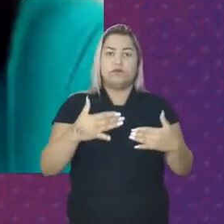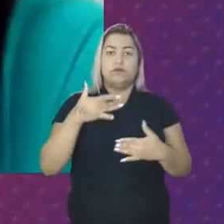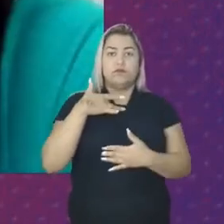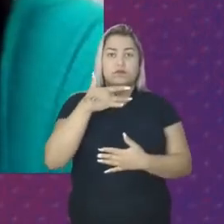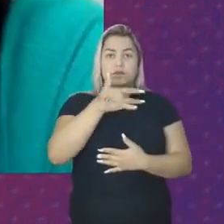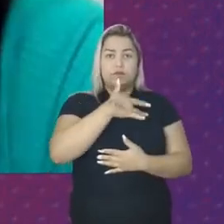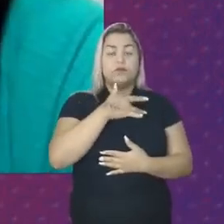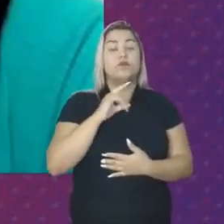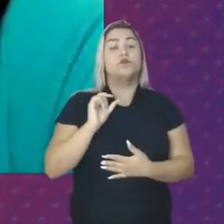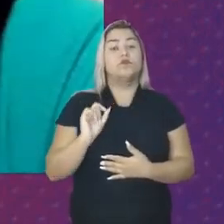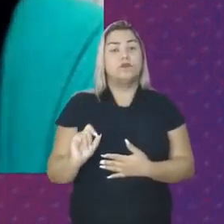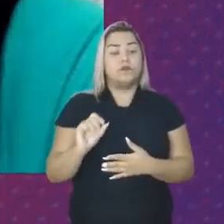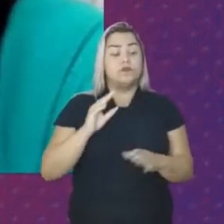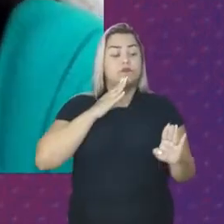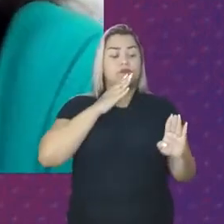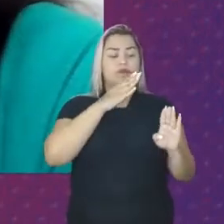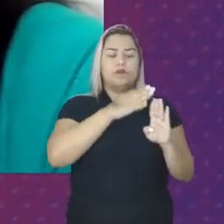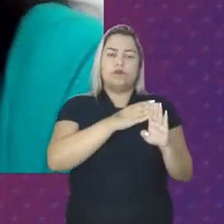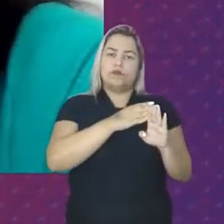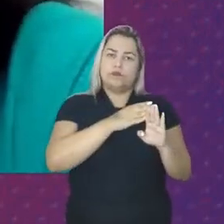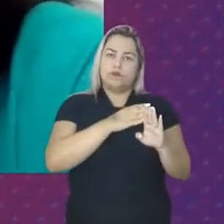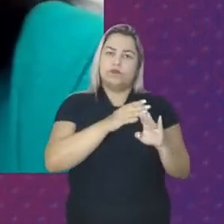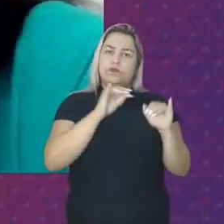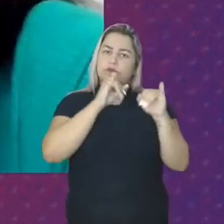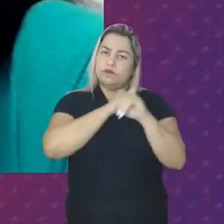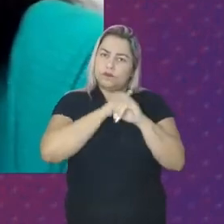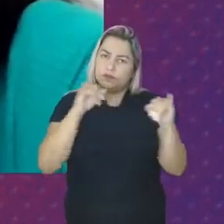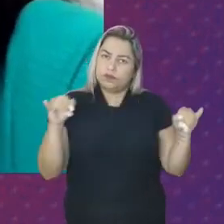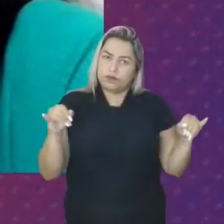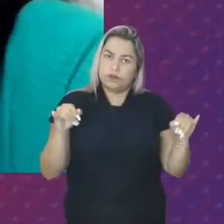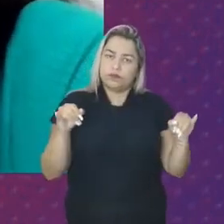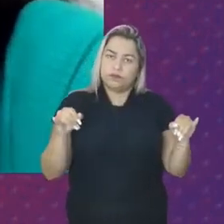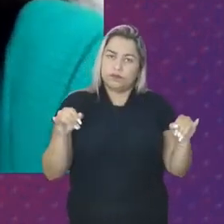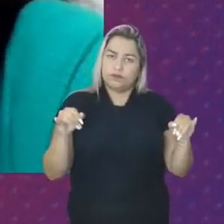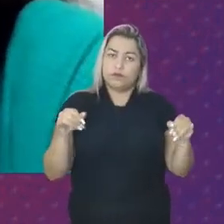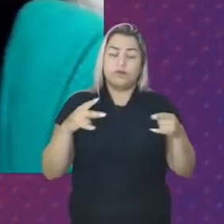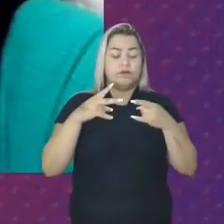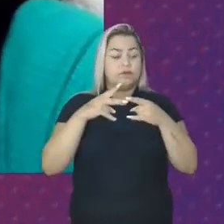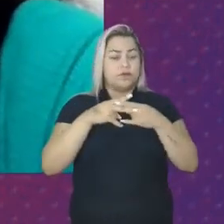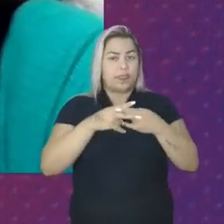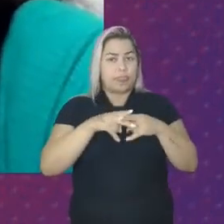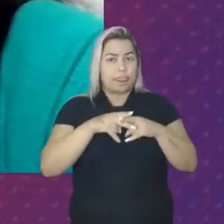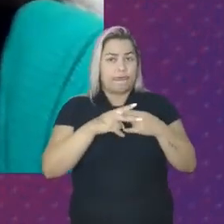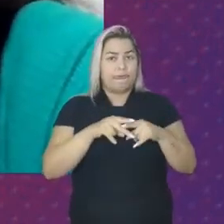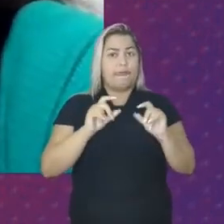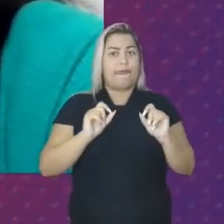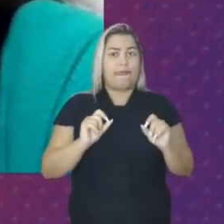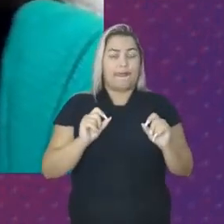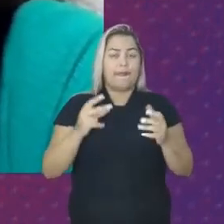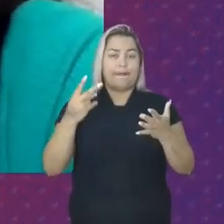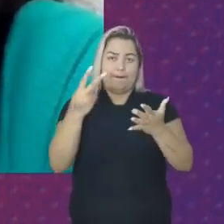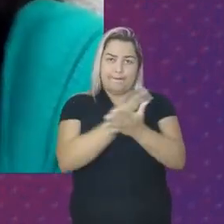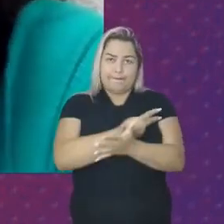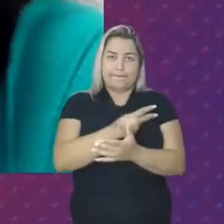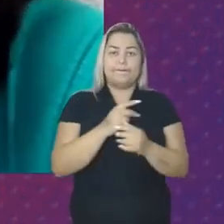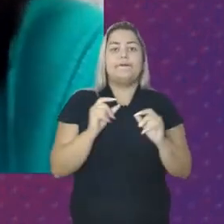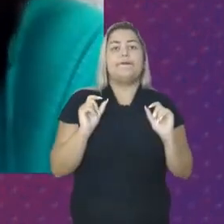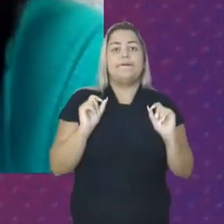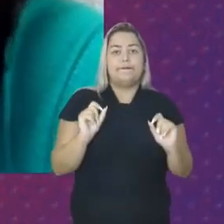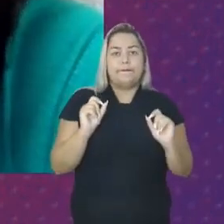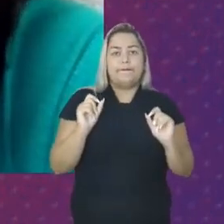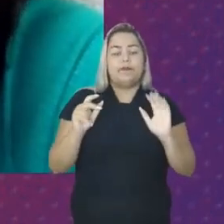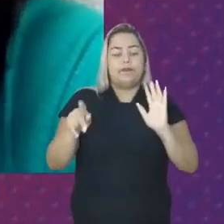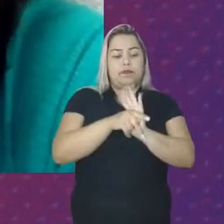e apenas com o objetivo de prestar informações, ele altera, passa a alterar essa lógica de funcionamento, da